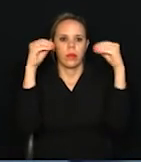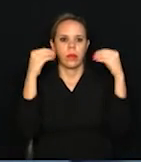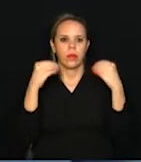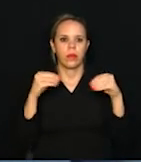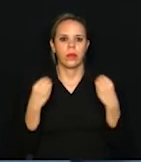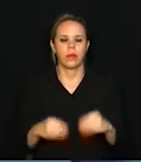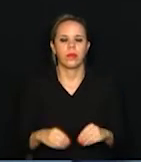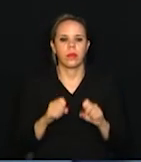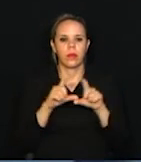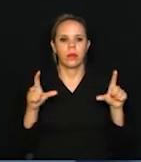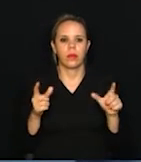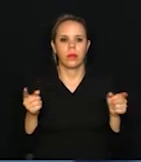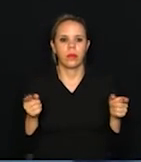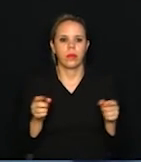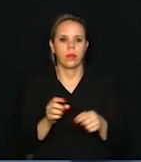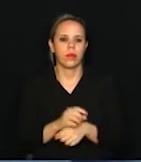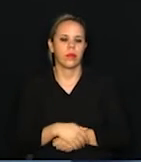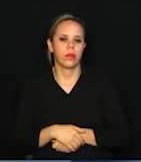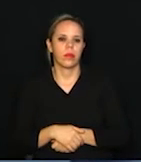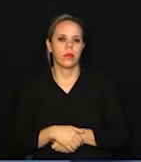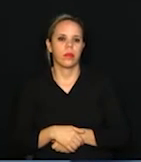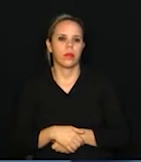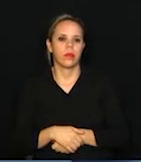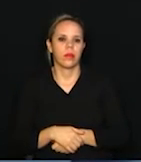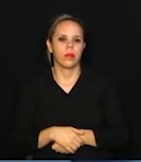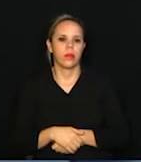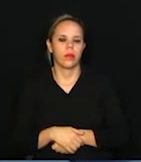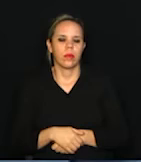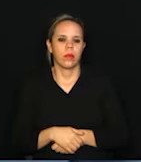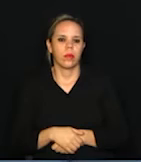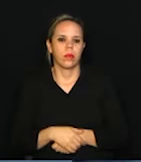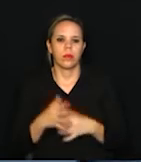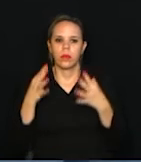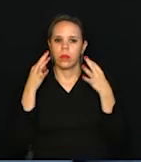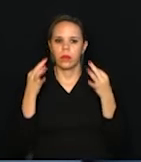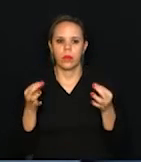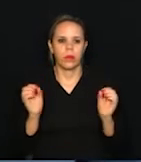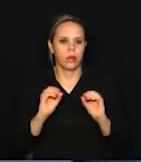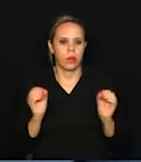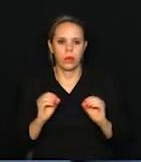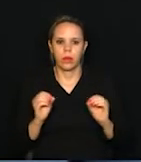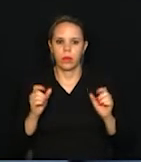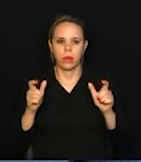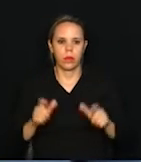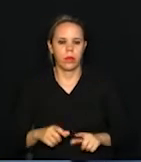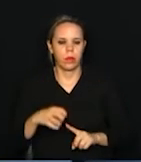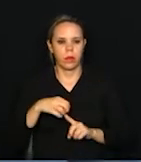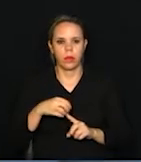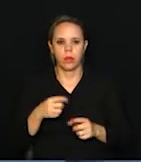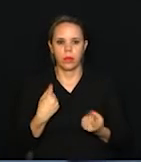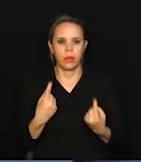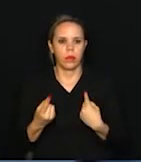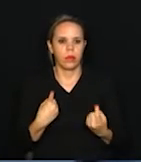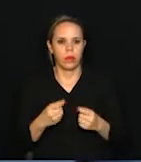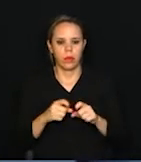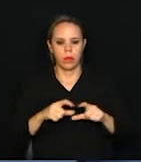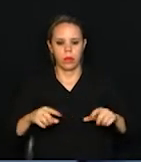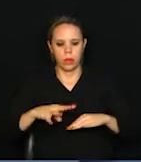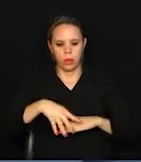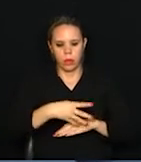algumas placas e não observei em nenhum ponto da via uma